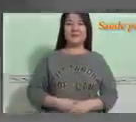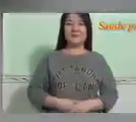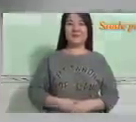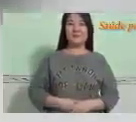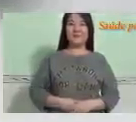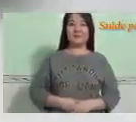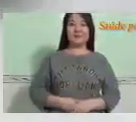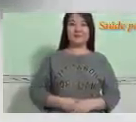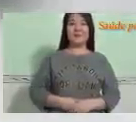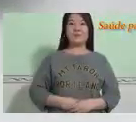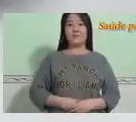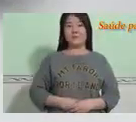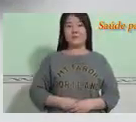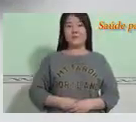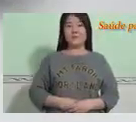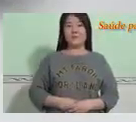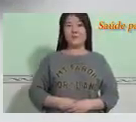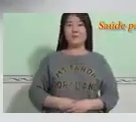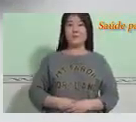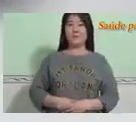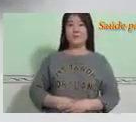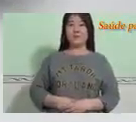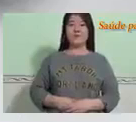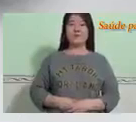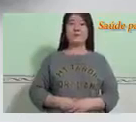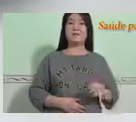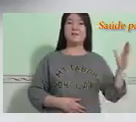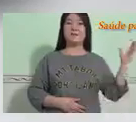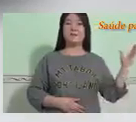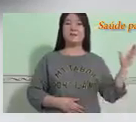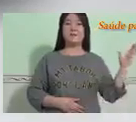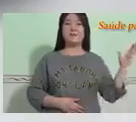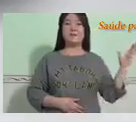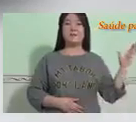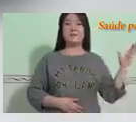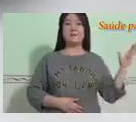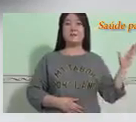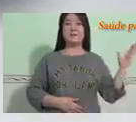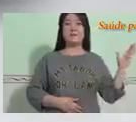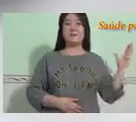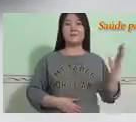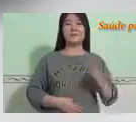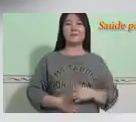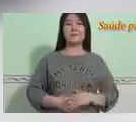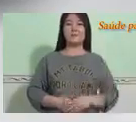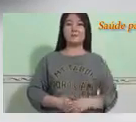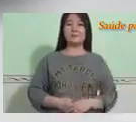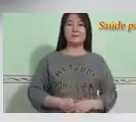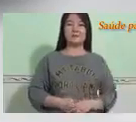depois aplicar uma máscara caseira à base de gelatina e leite, pois, com a sua área tirada, os cravos